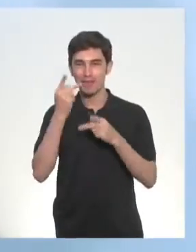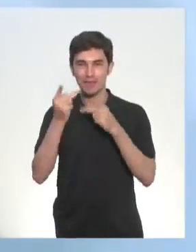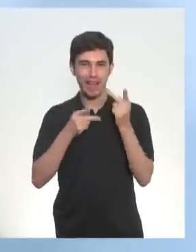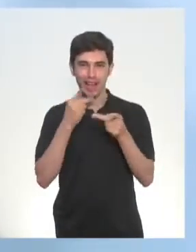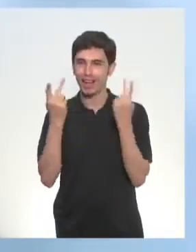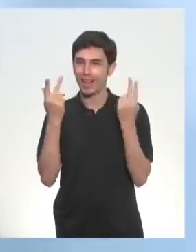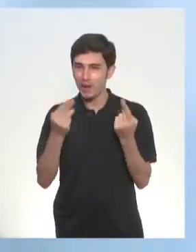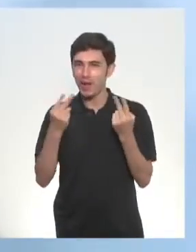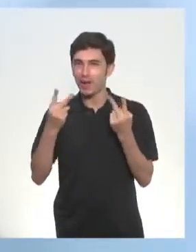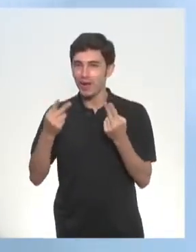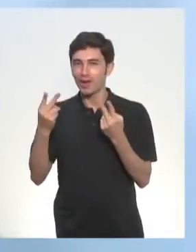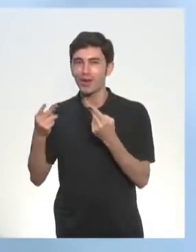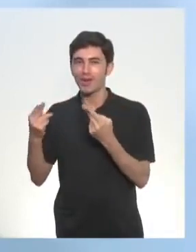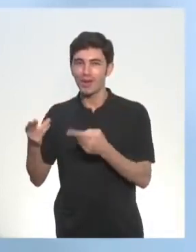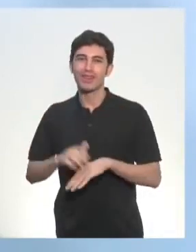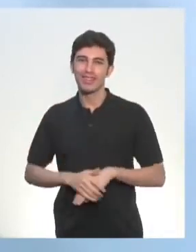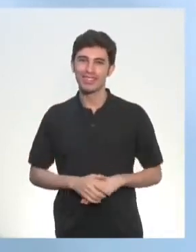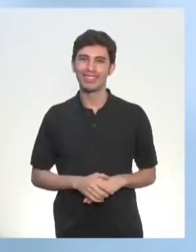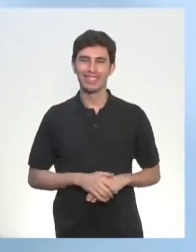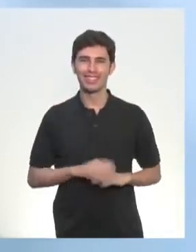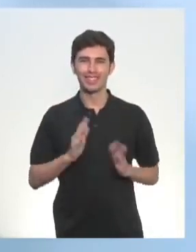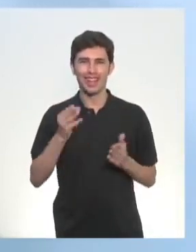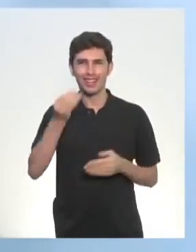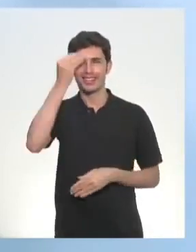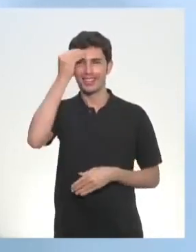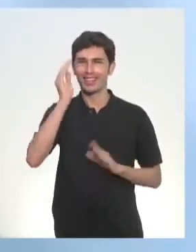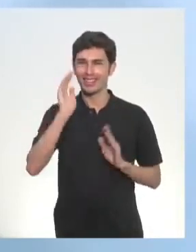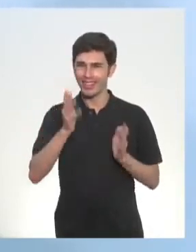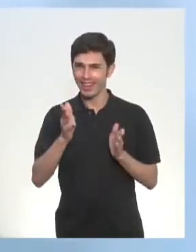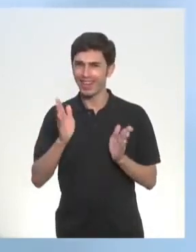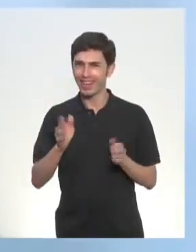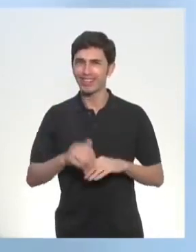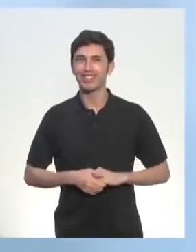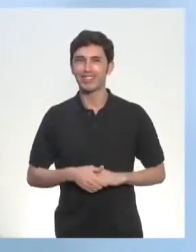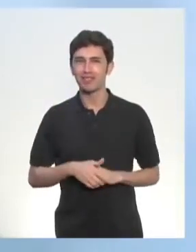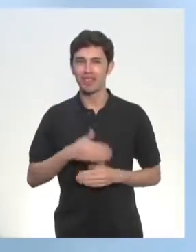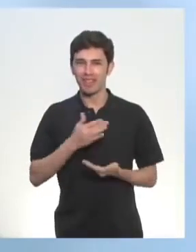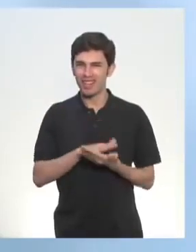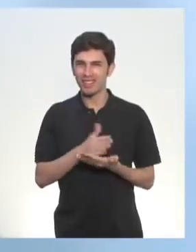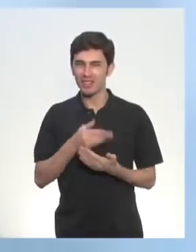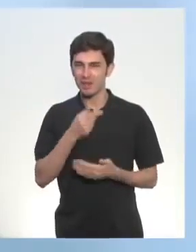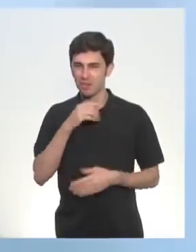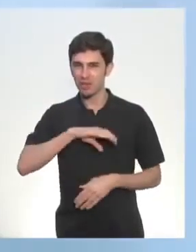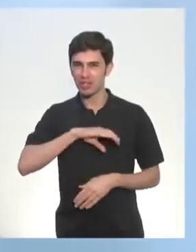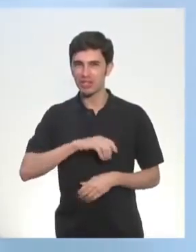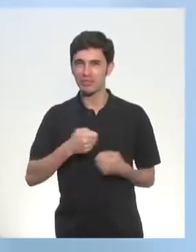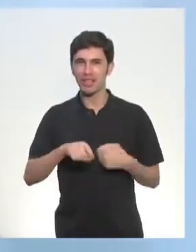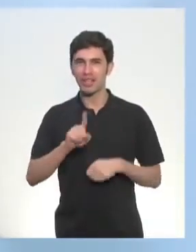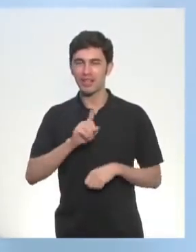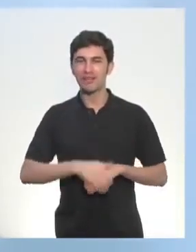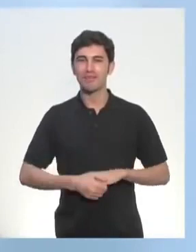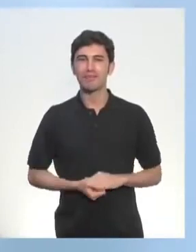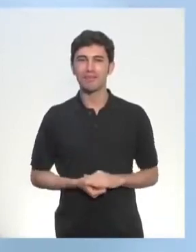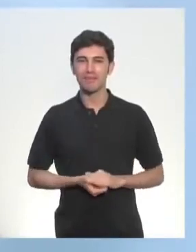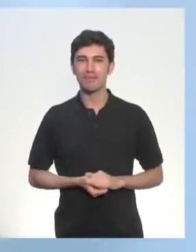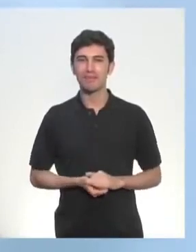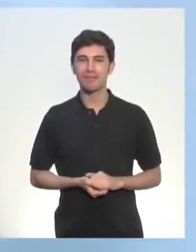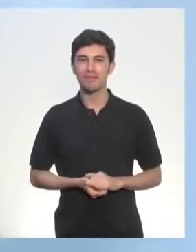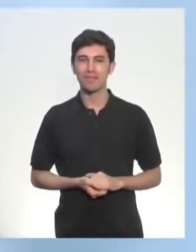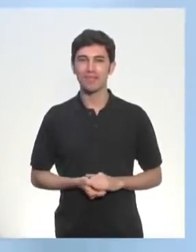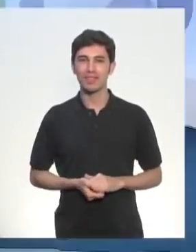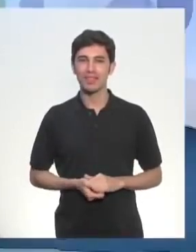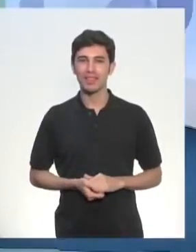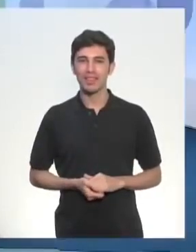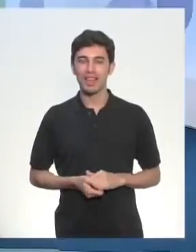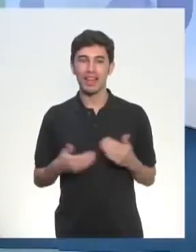morning. Já, right? já, né? Já dá, né? Já deu, né? Ficar traduzindo, né? That's Já foi, it. né? Bom,